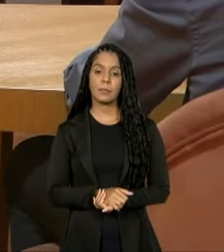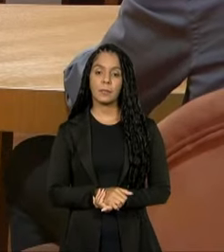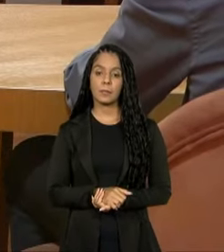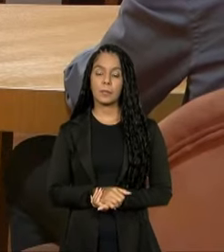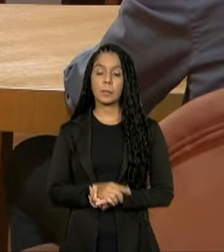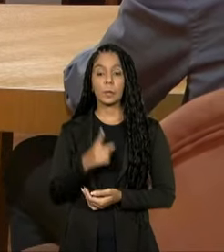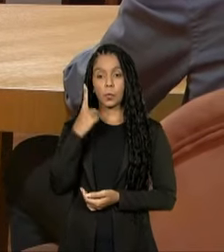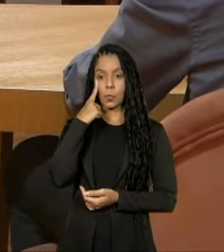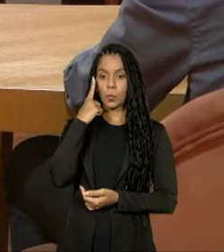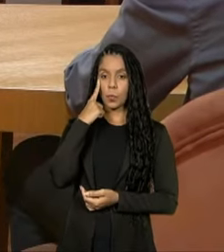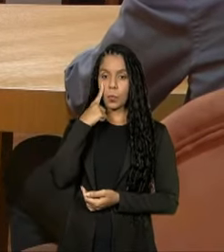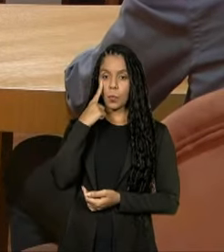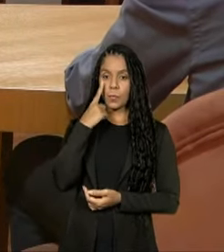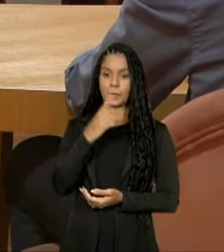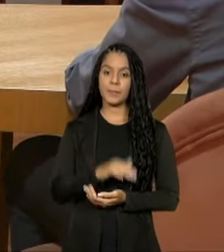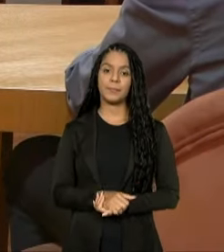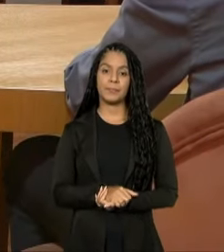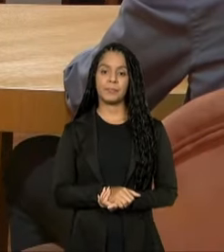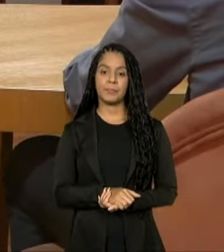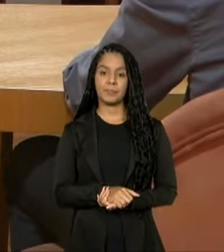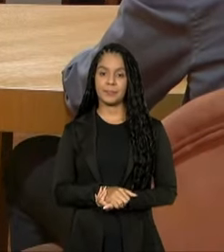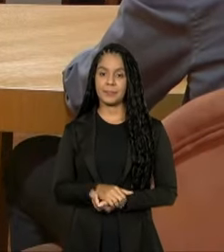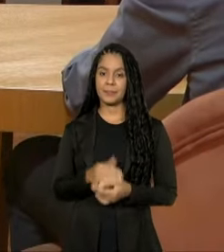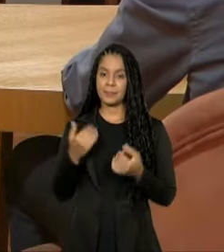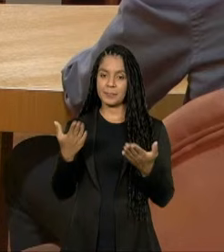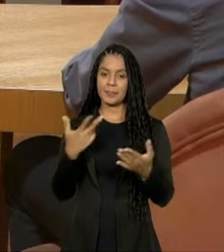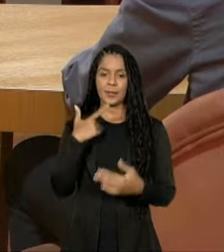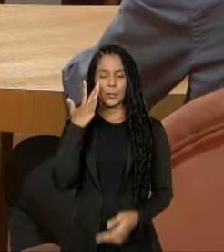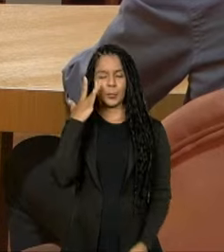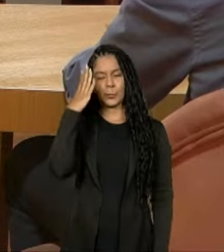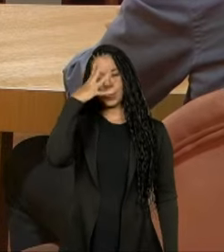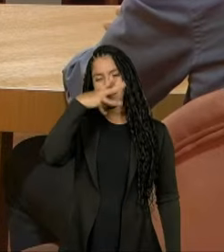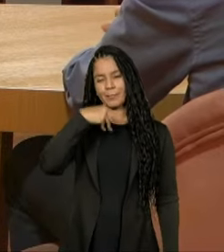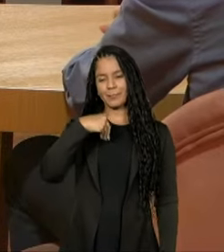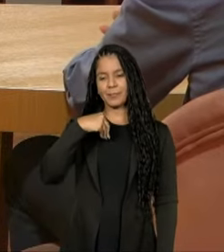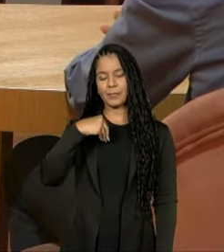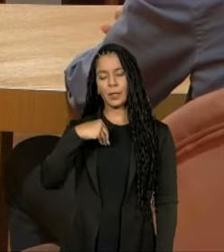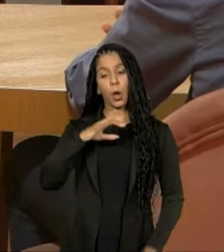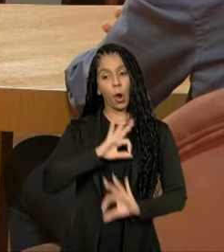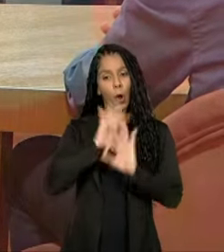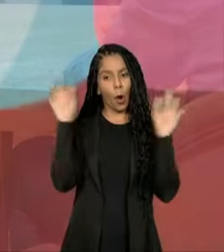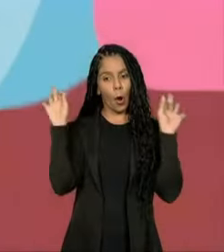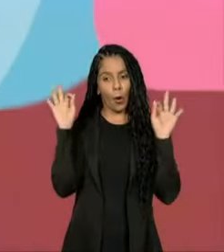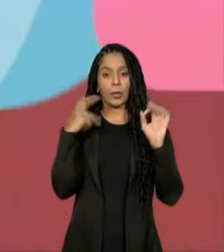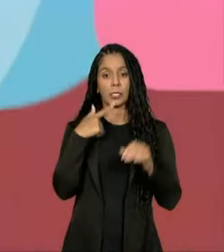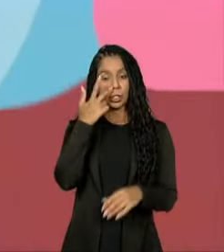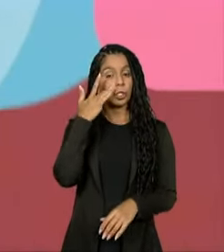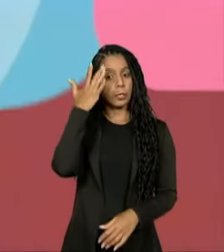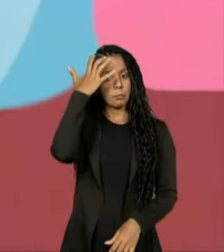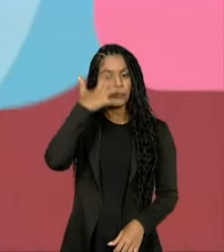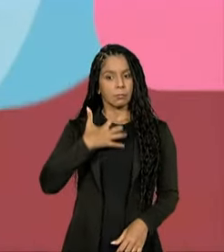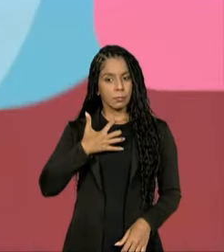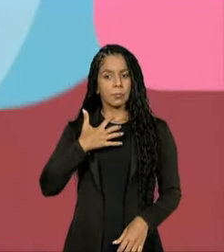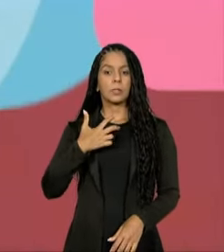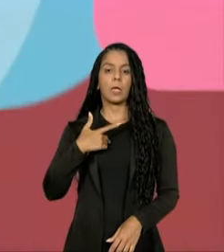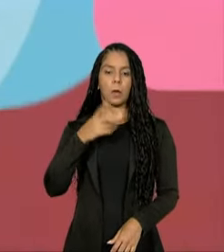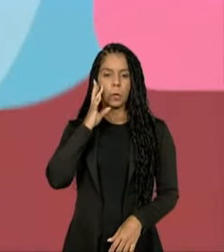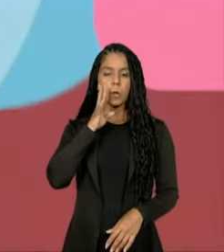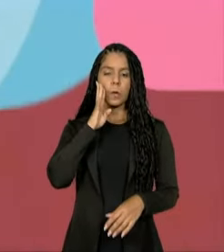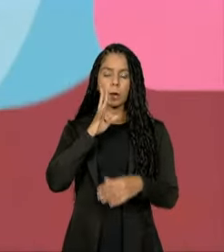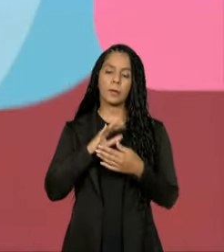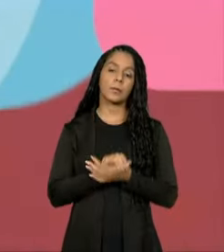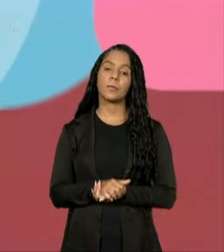Está aqui, vamos ver onde é que está aqui. Está lá, olha que eu achei tão bonitinho é ótimo, achei tão sério e tão bacana, assim, o que eu quis